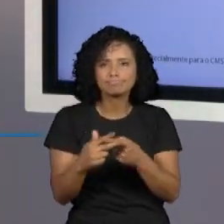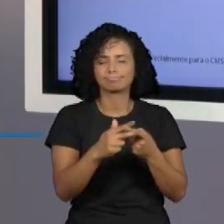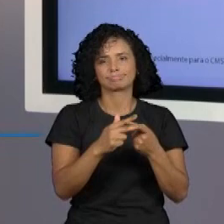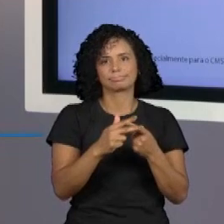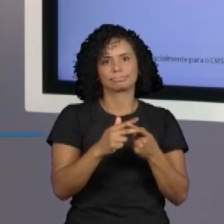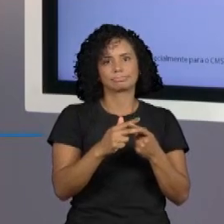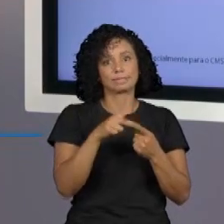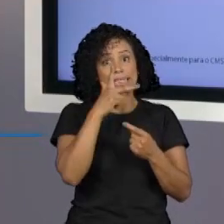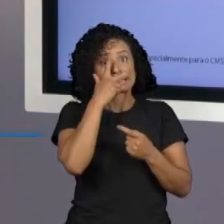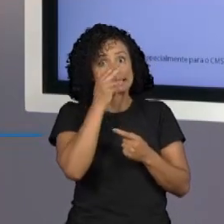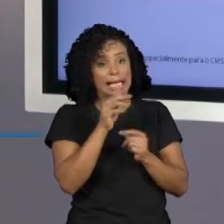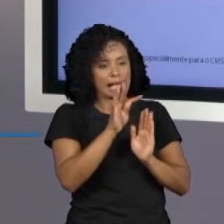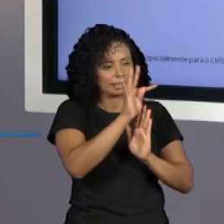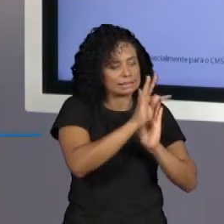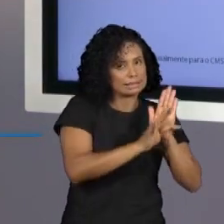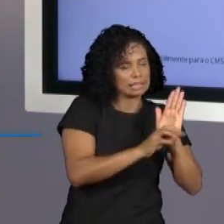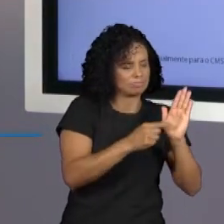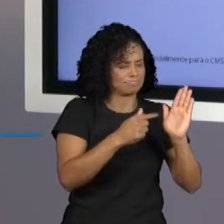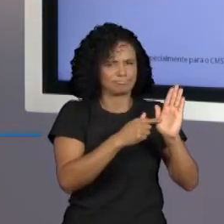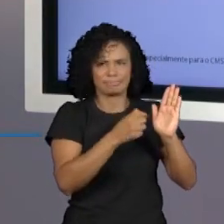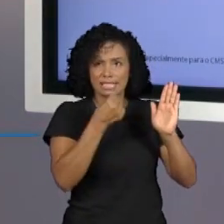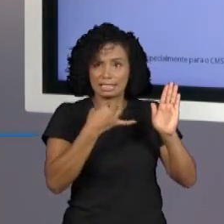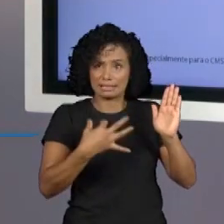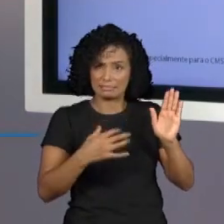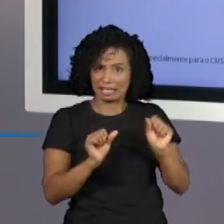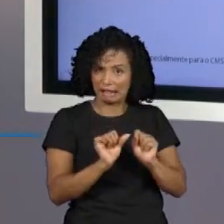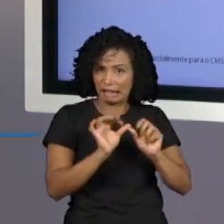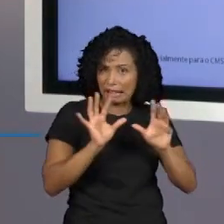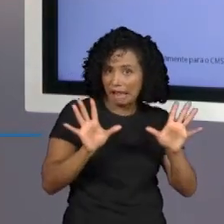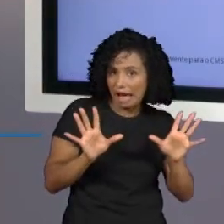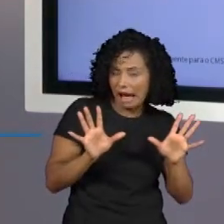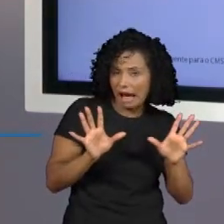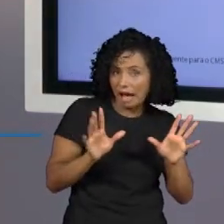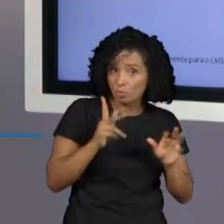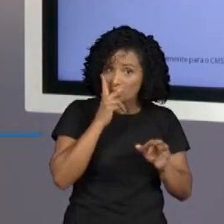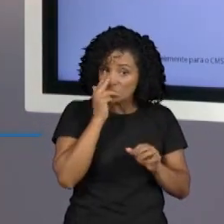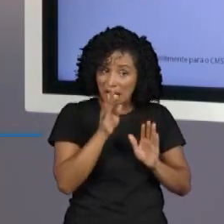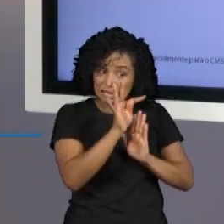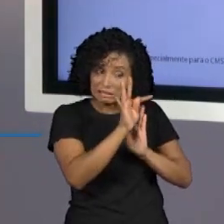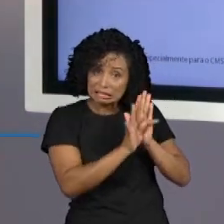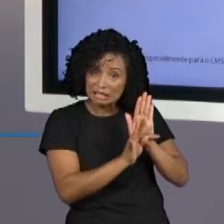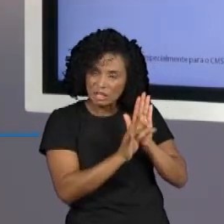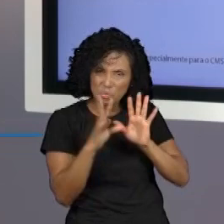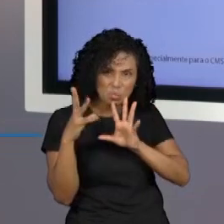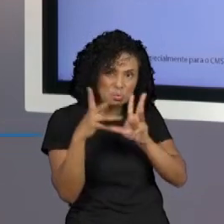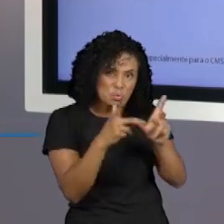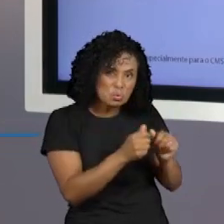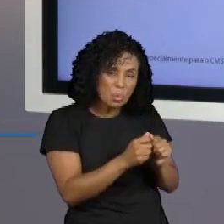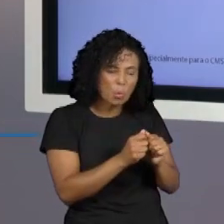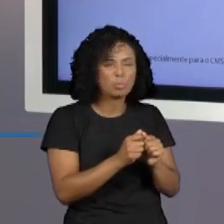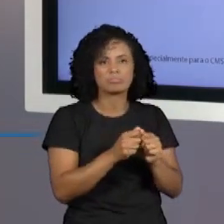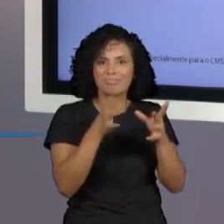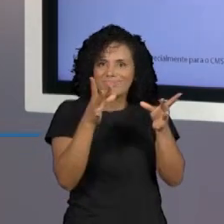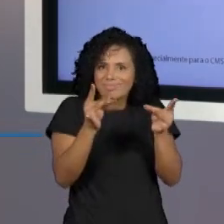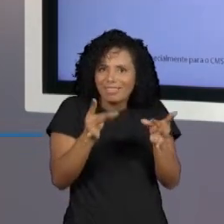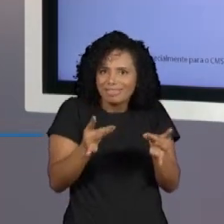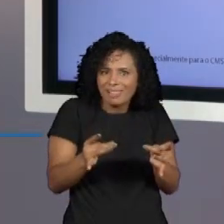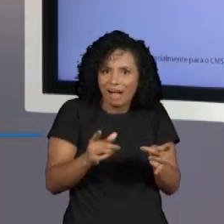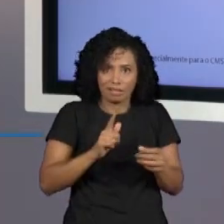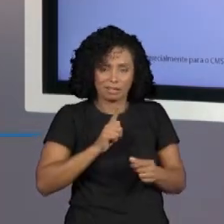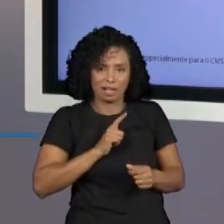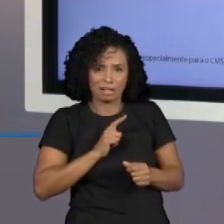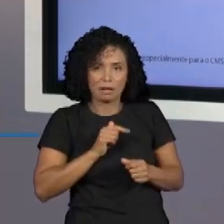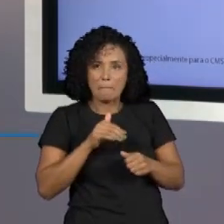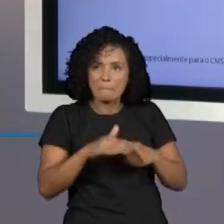bem clara, bem simples de ser entendida? Será que todos os textos são separados por tópicos, pelo passo a